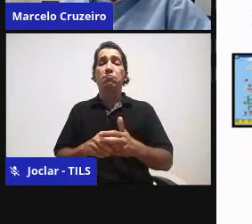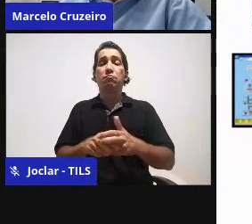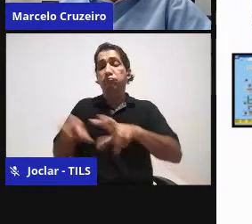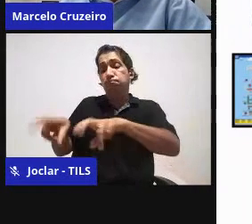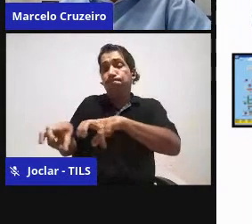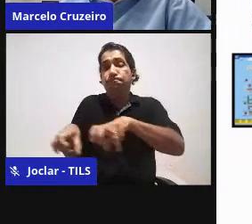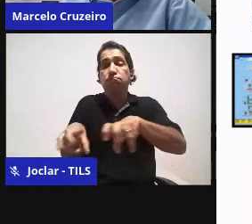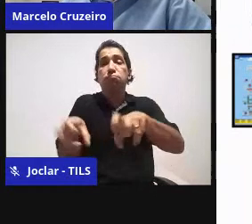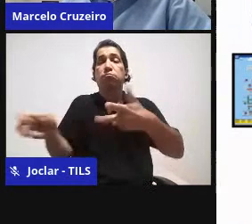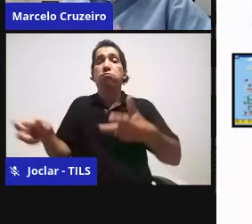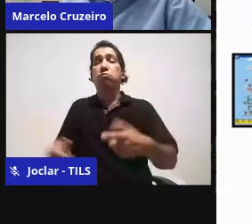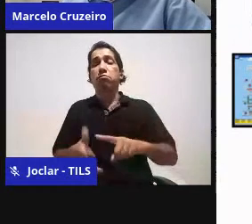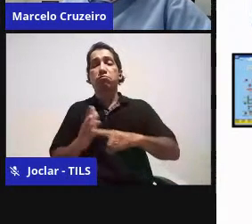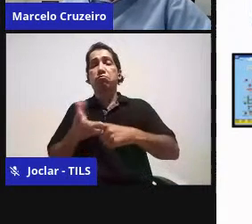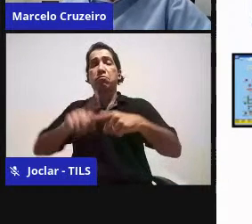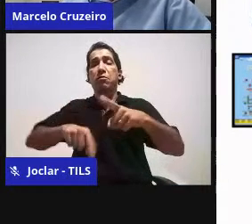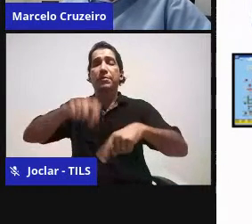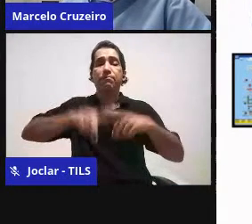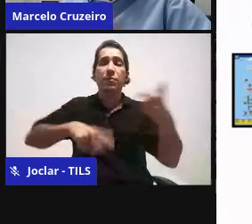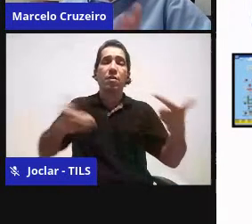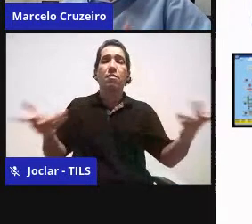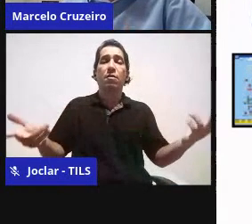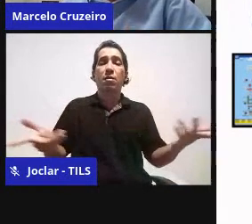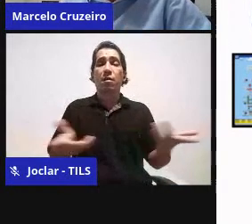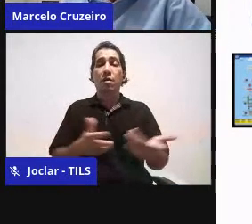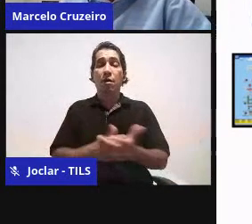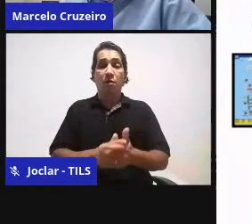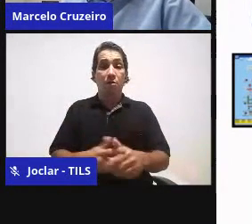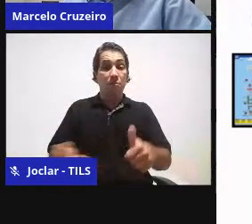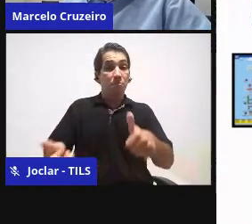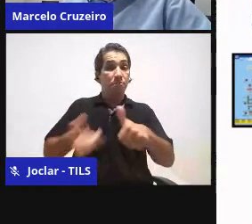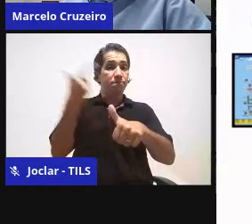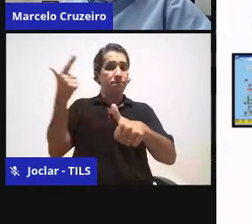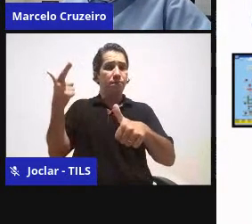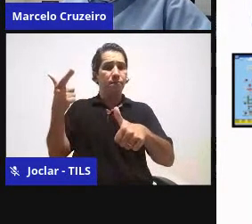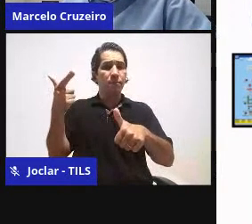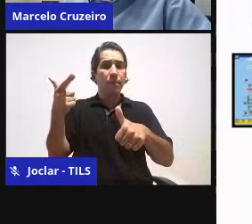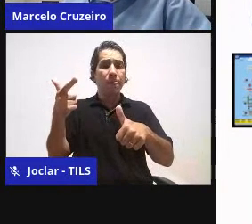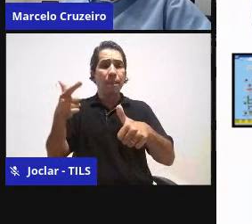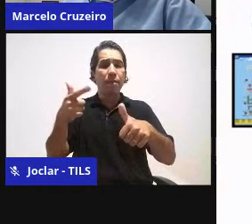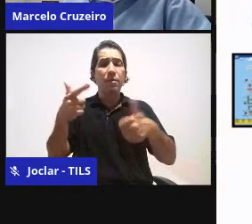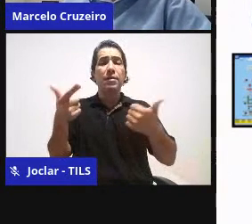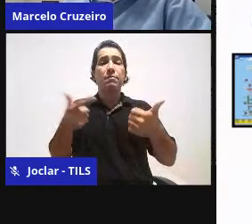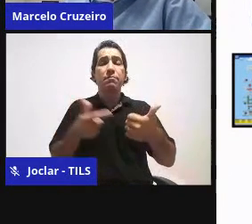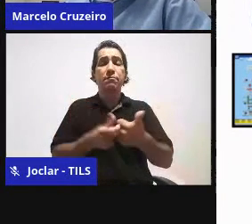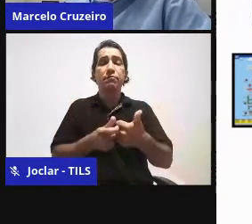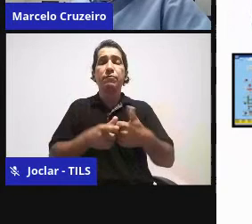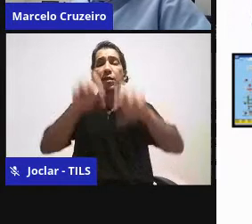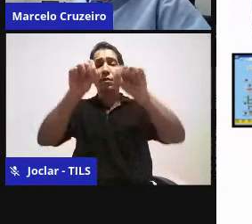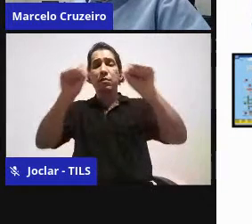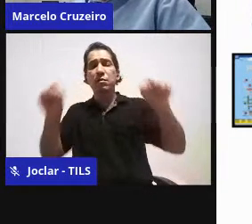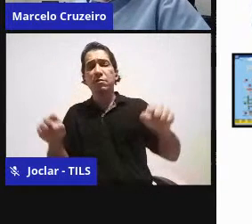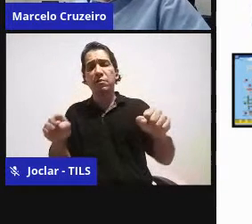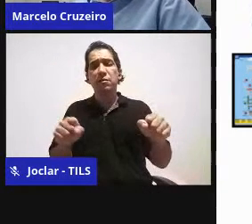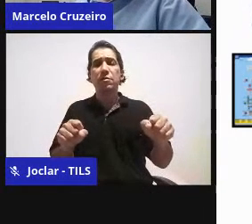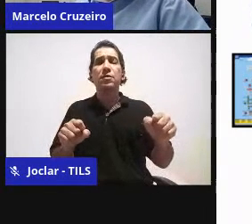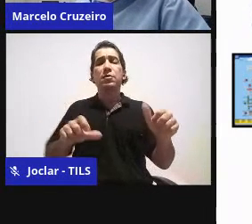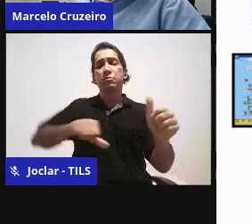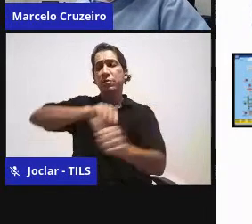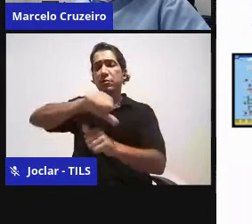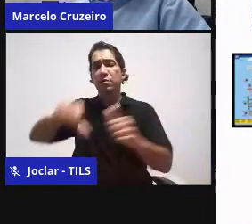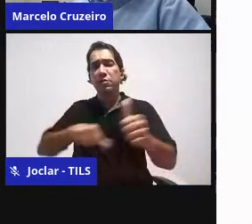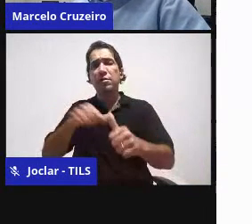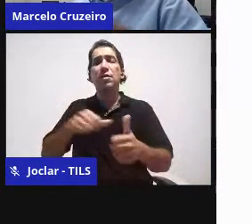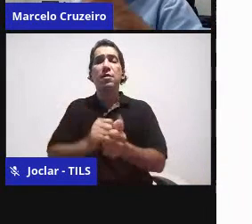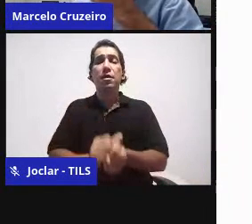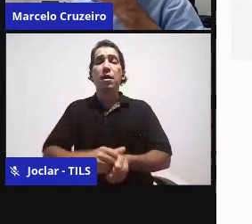mostrar outros exemplos aqui. Então, o primeiro processo é a digitalização dos processos, é o computerization, que os alemães chamaram,